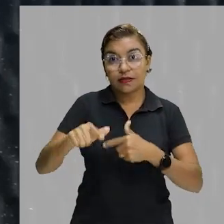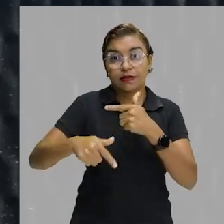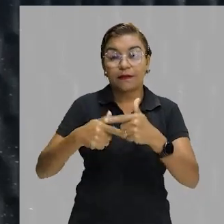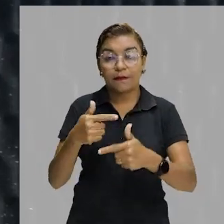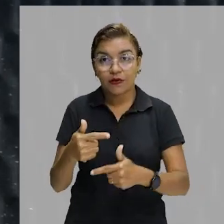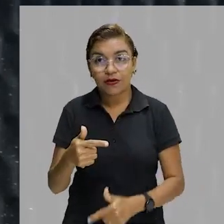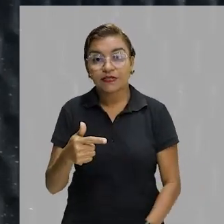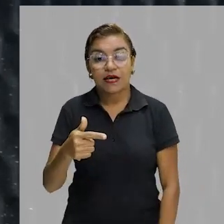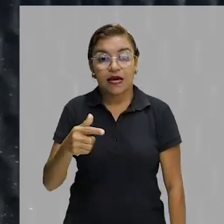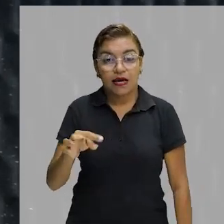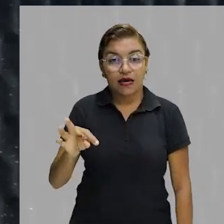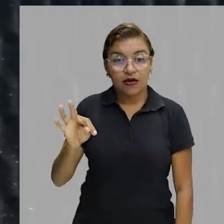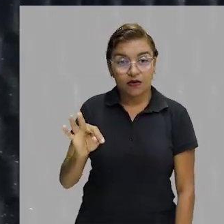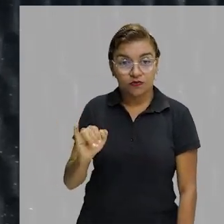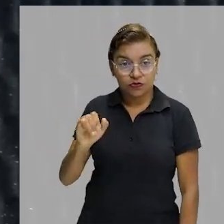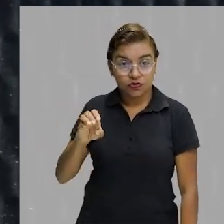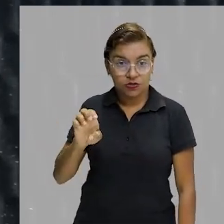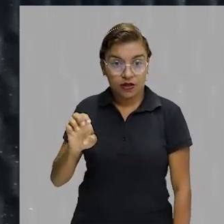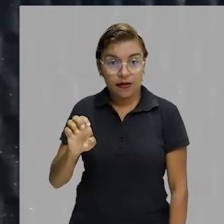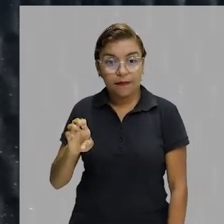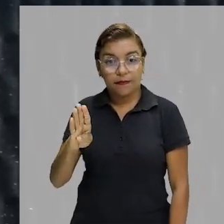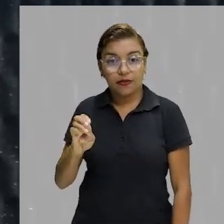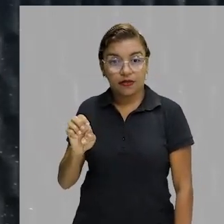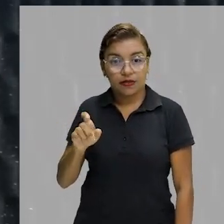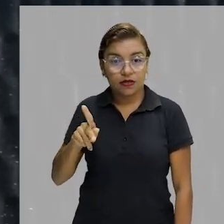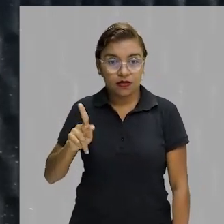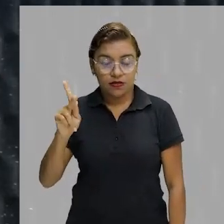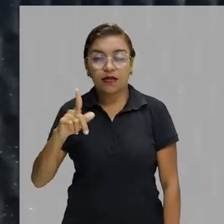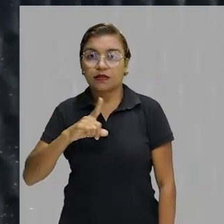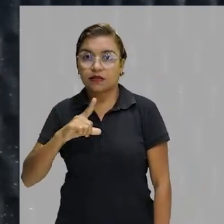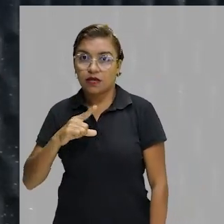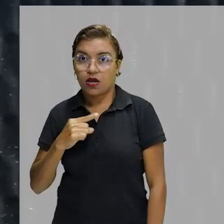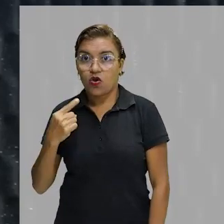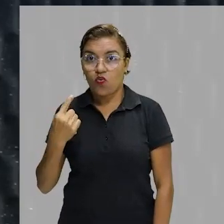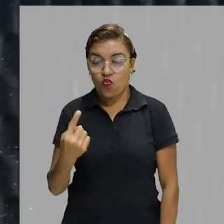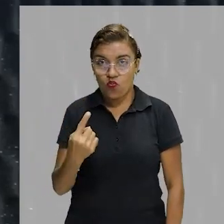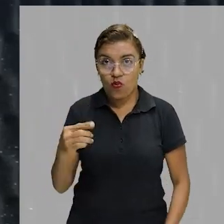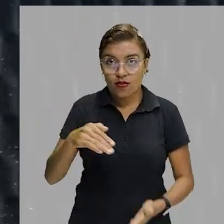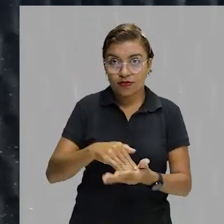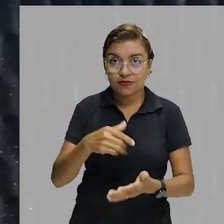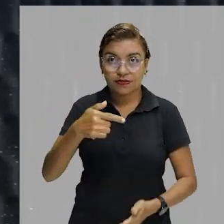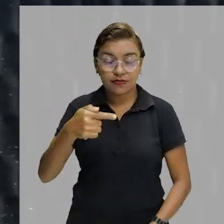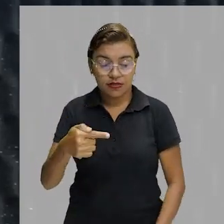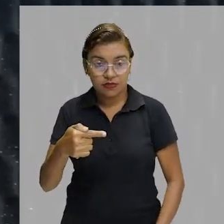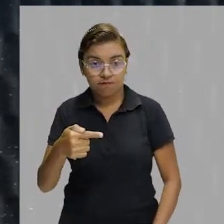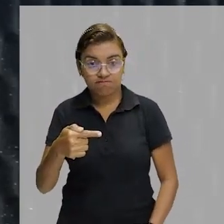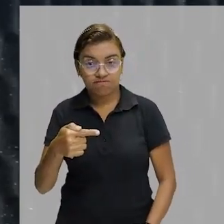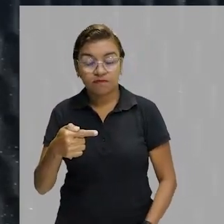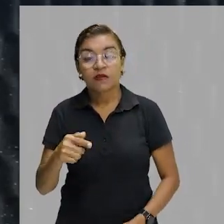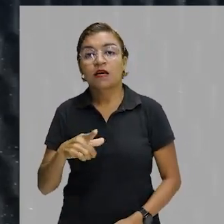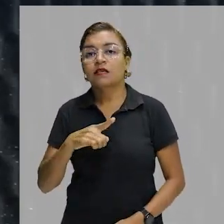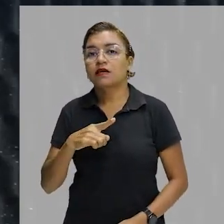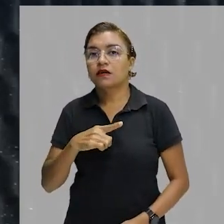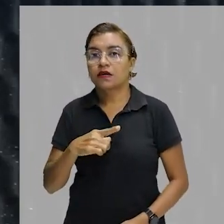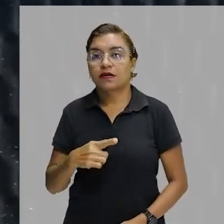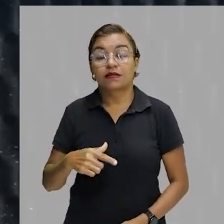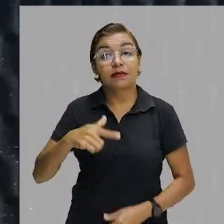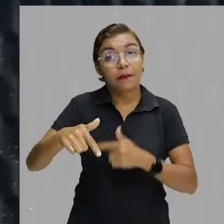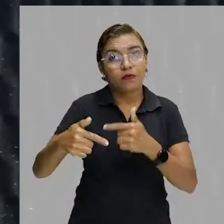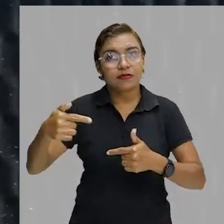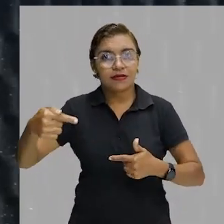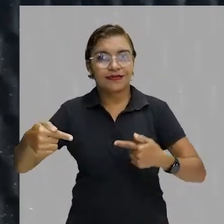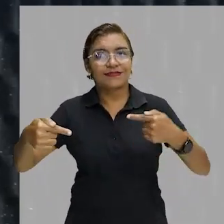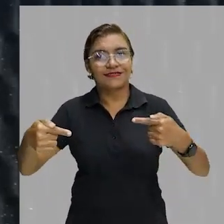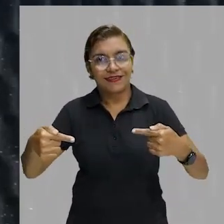break. Entram nessa contagem aqui de 1 até 7. Eles chegaram aqui no caso 7-7. Aí